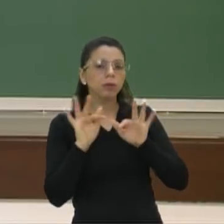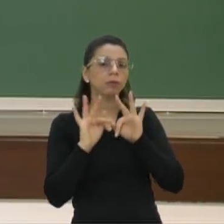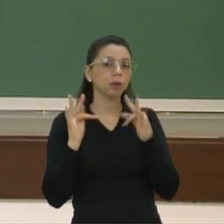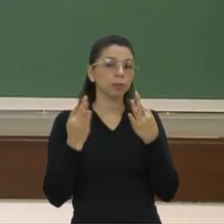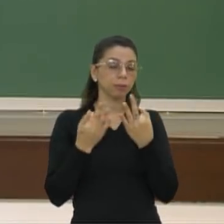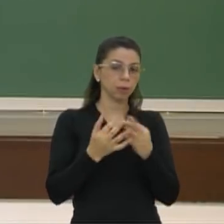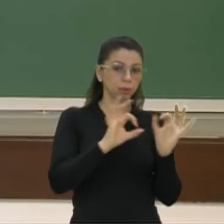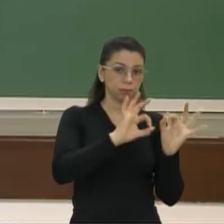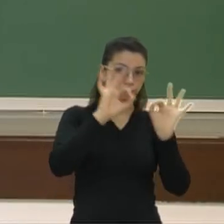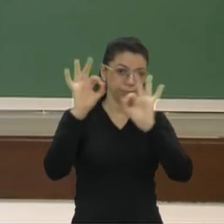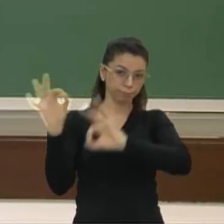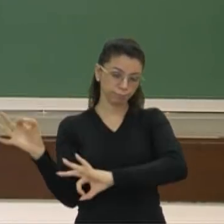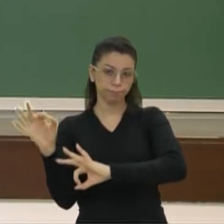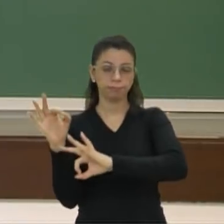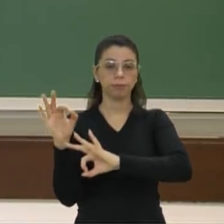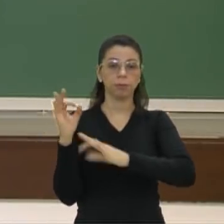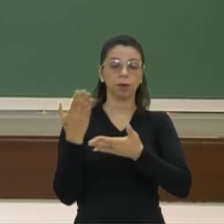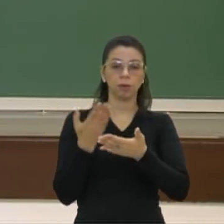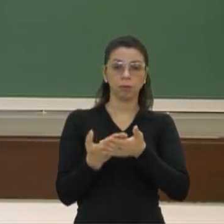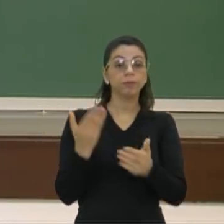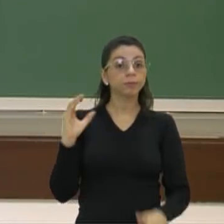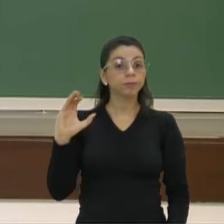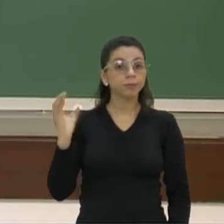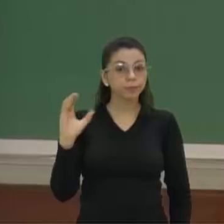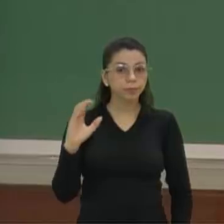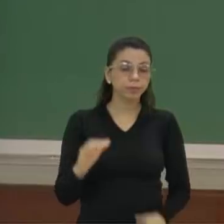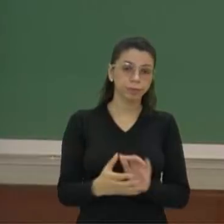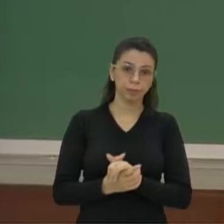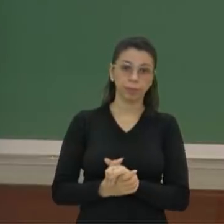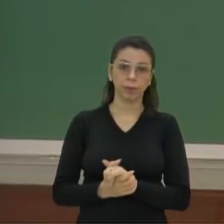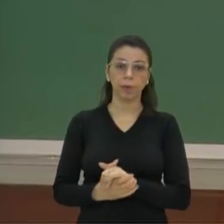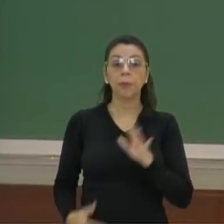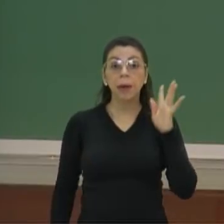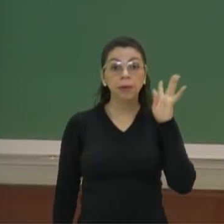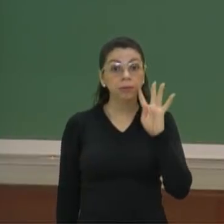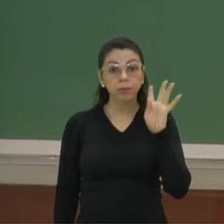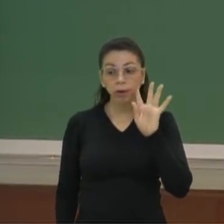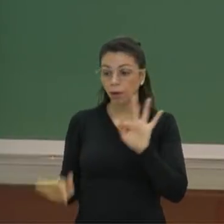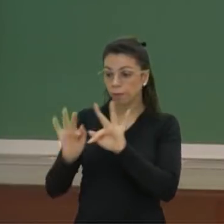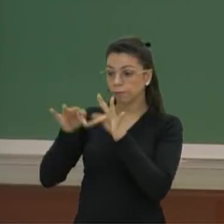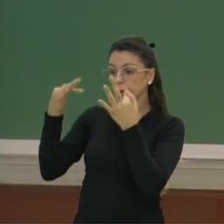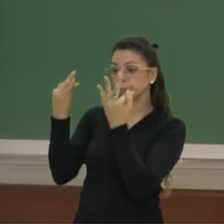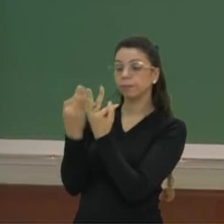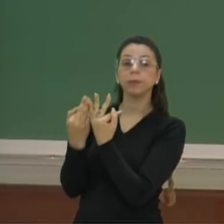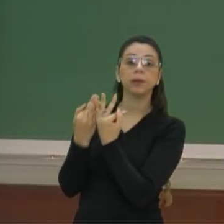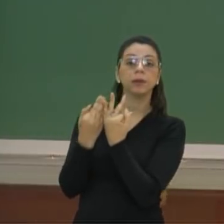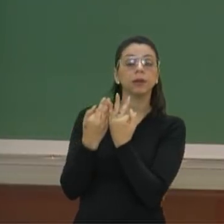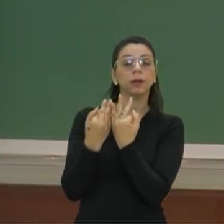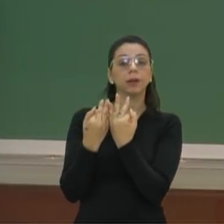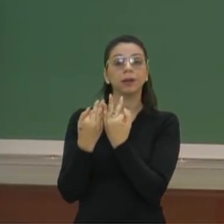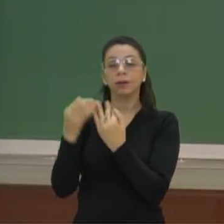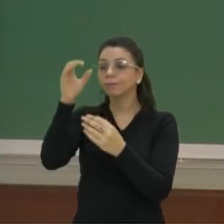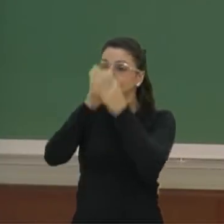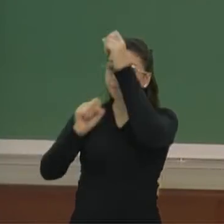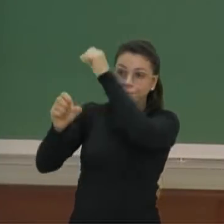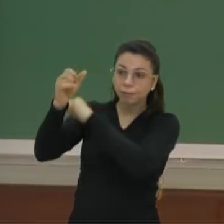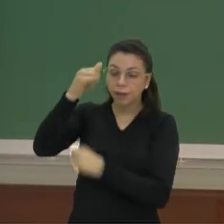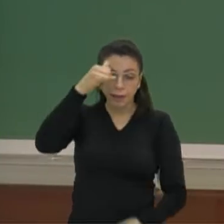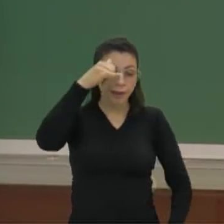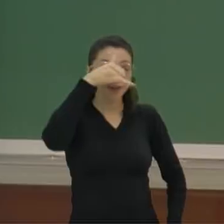assistir a aula do Fabiano. Não é legal toda a família aprender isso e evitar e todo mundo ficar saudável? Quer conhecer